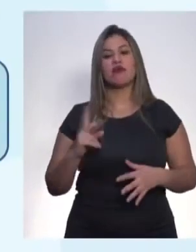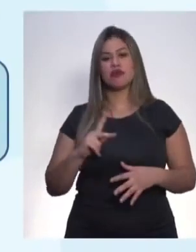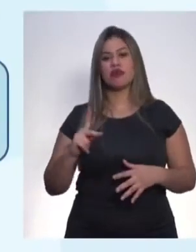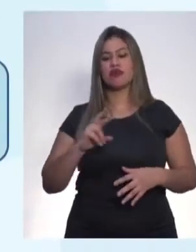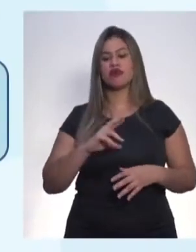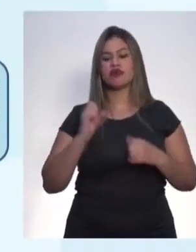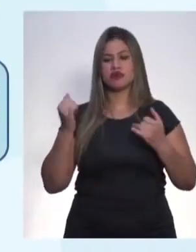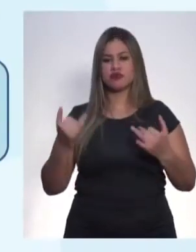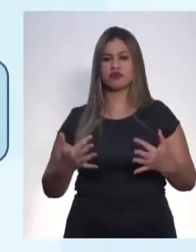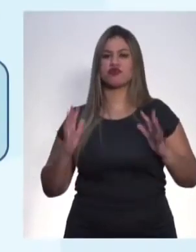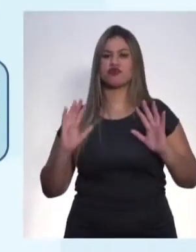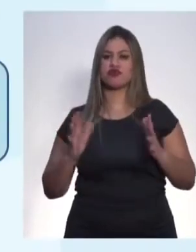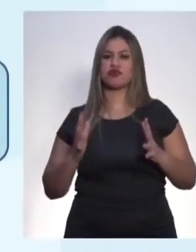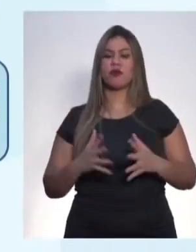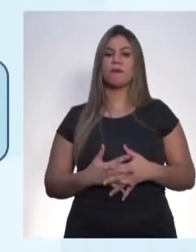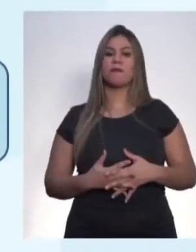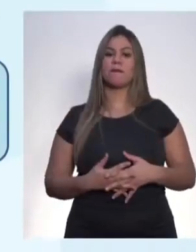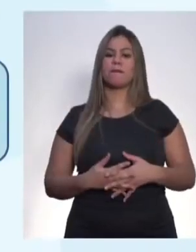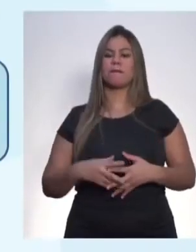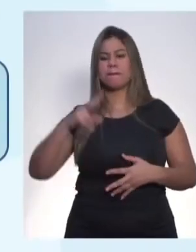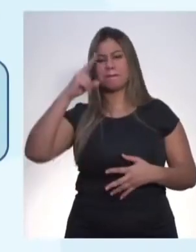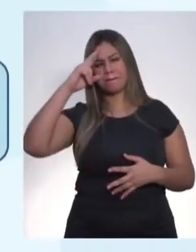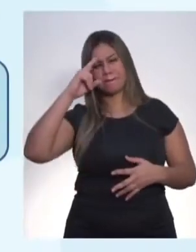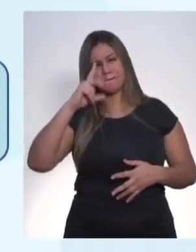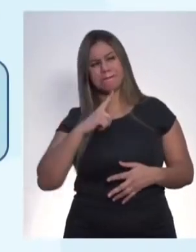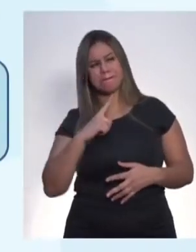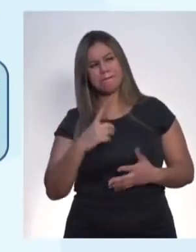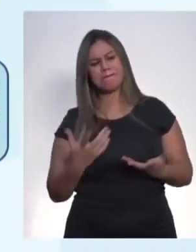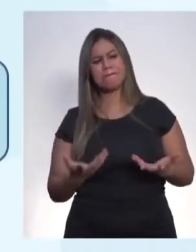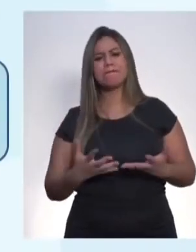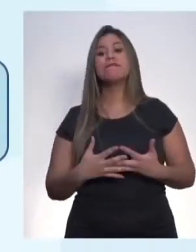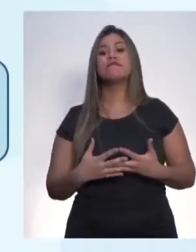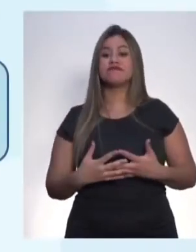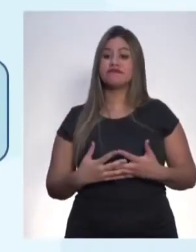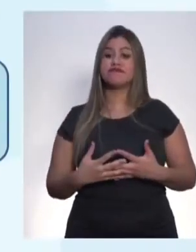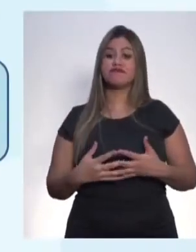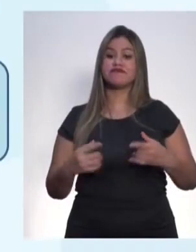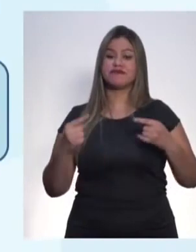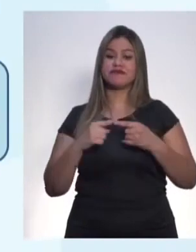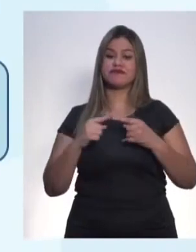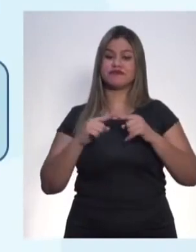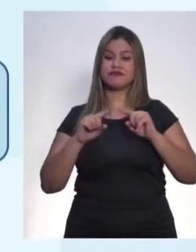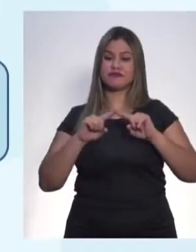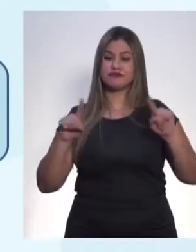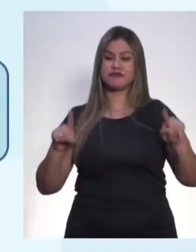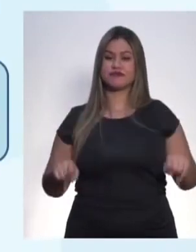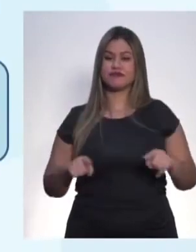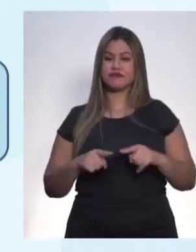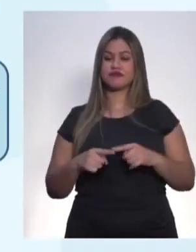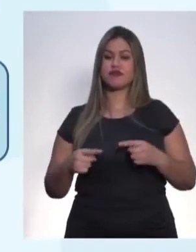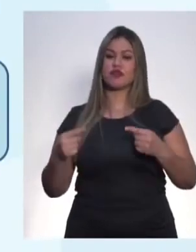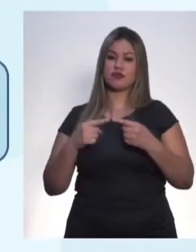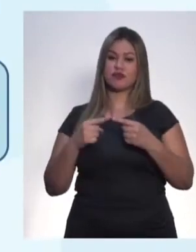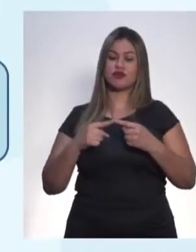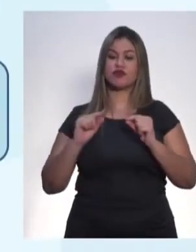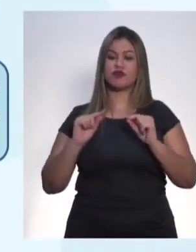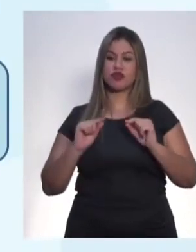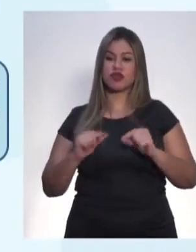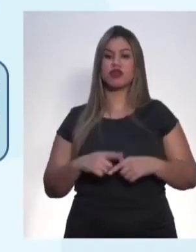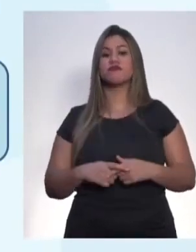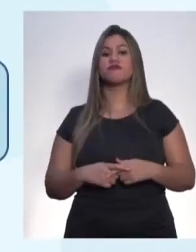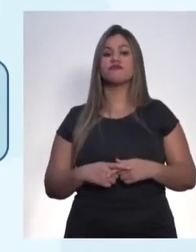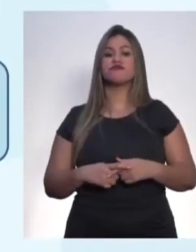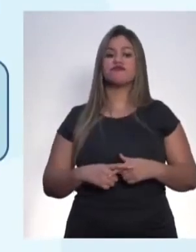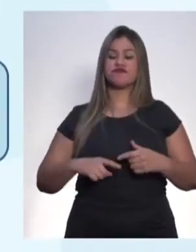Roberta falou disso lá no Retomando Conceitos. Será que eu lembro? Bom, a área de retângulo é a multiplicação de um lado pelo